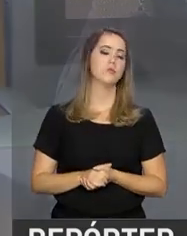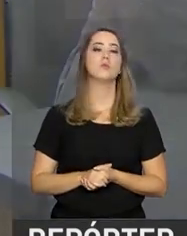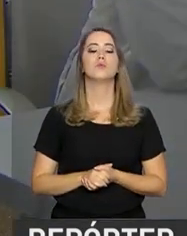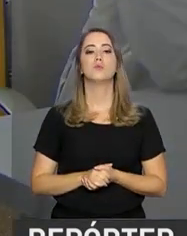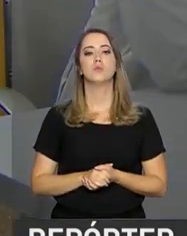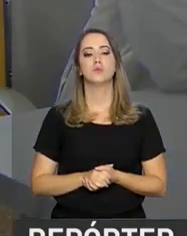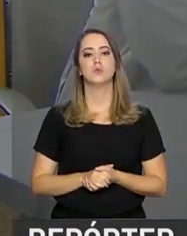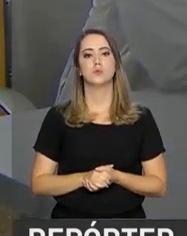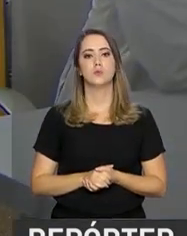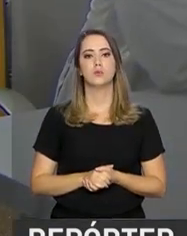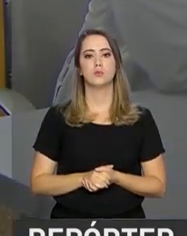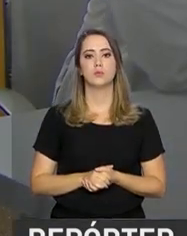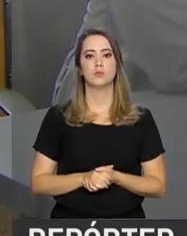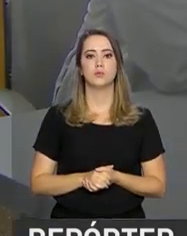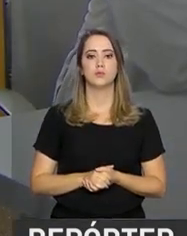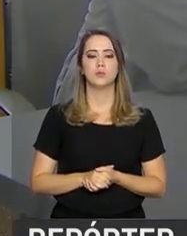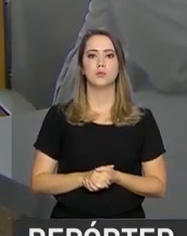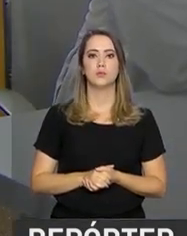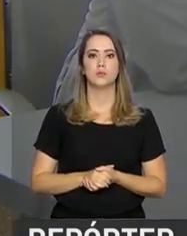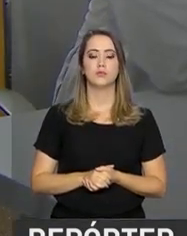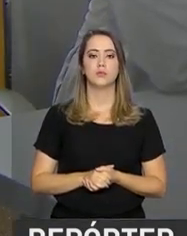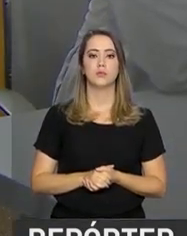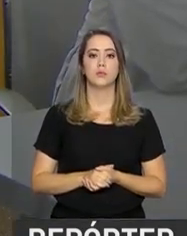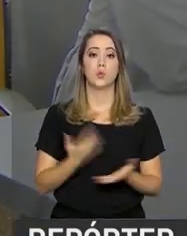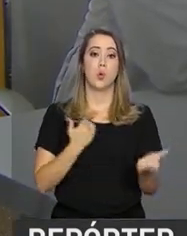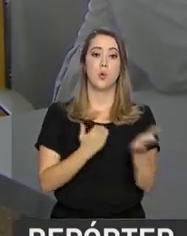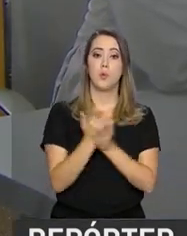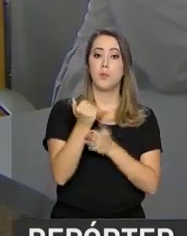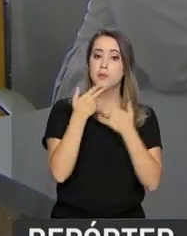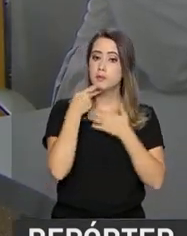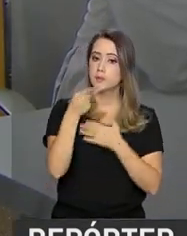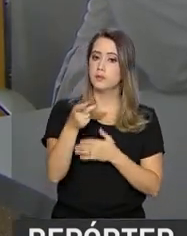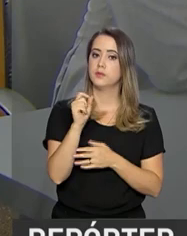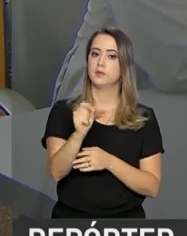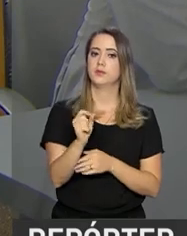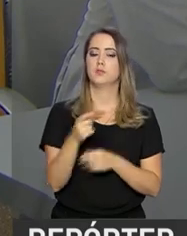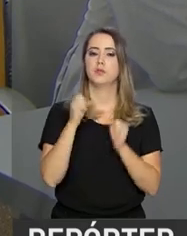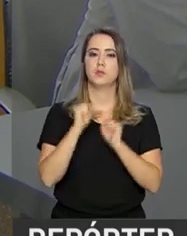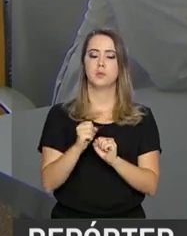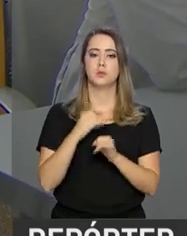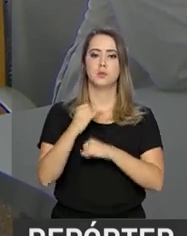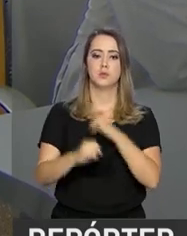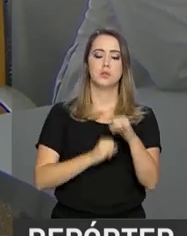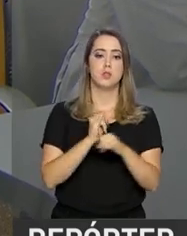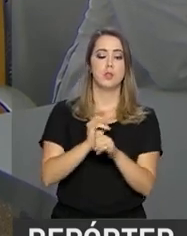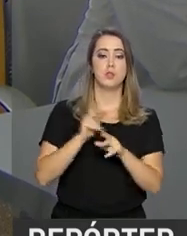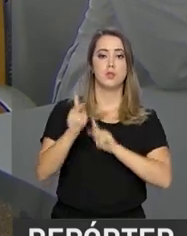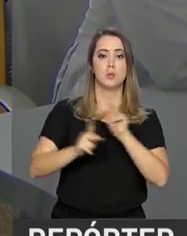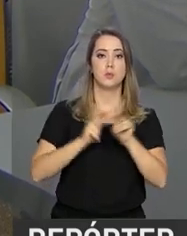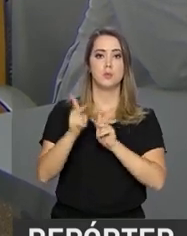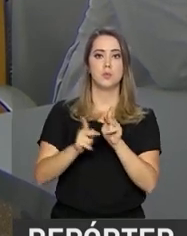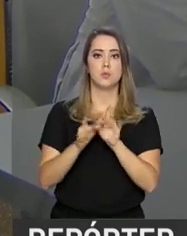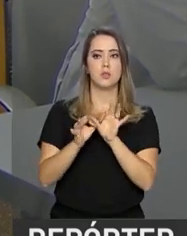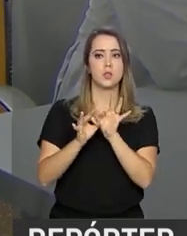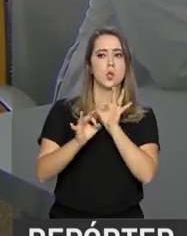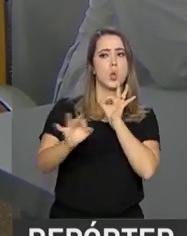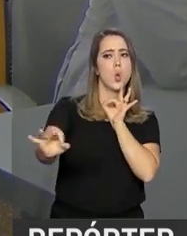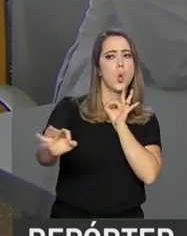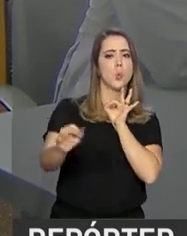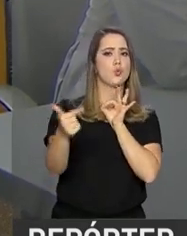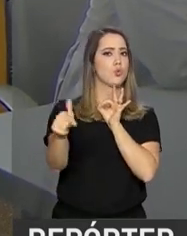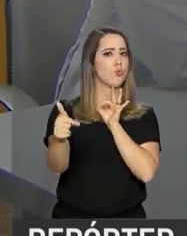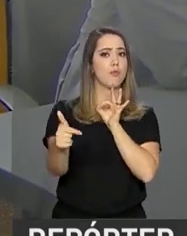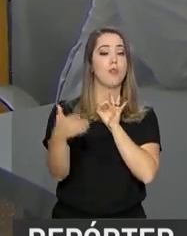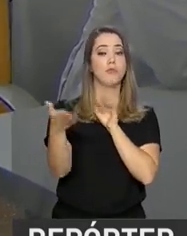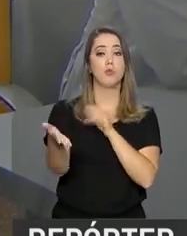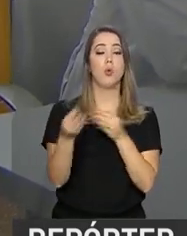boa noite as mulheres ministro a gente começa falando dessa possibilidade de levar internet onde a população ainda estar desconectada como é que isso